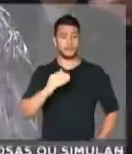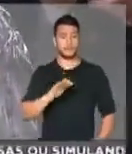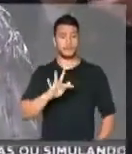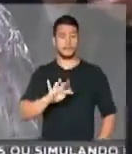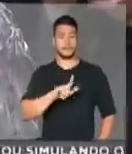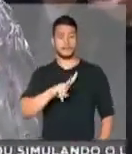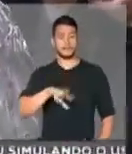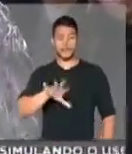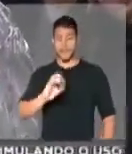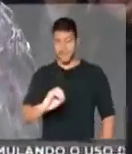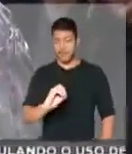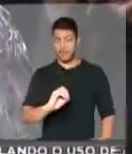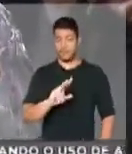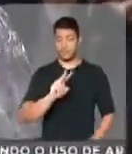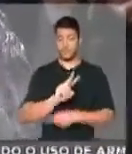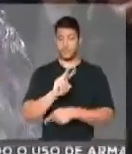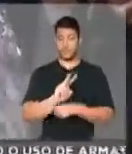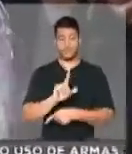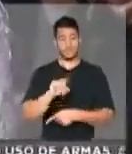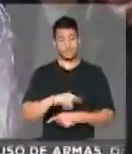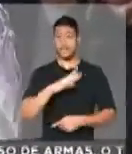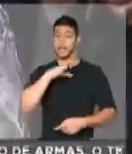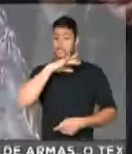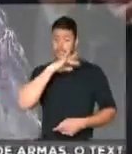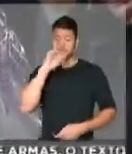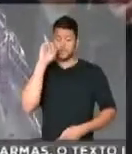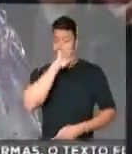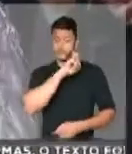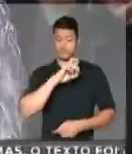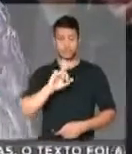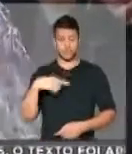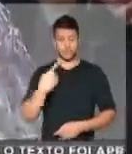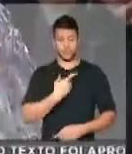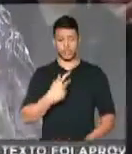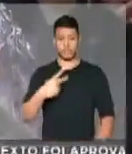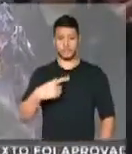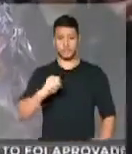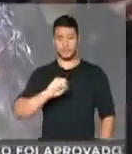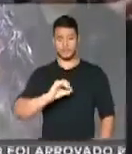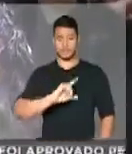superestrutura jurídica no país. É um verdadeiro escândalo. O PSOL está em obstrução e,